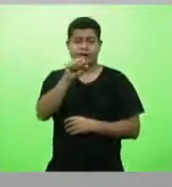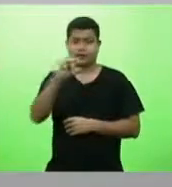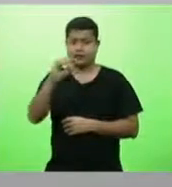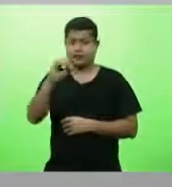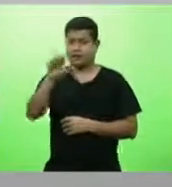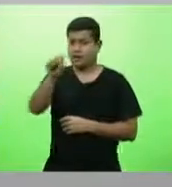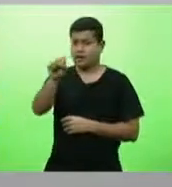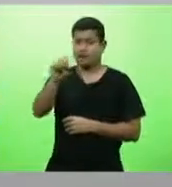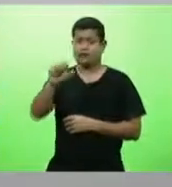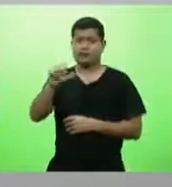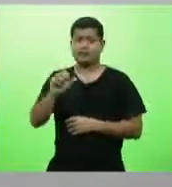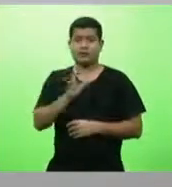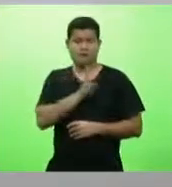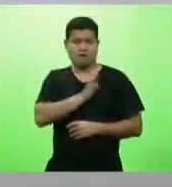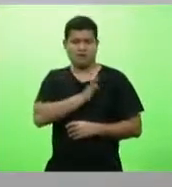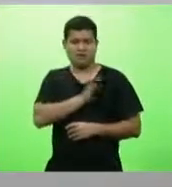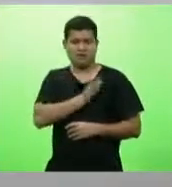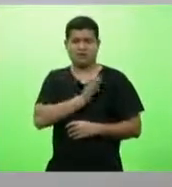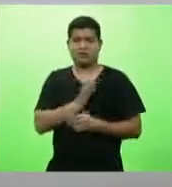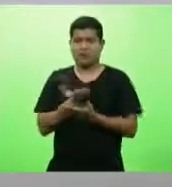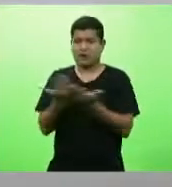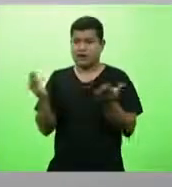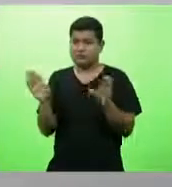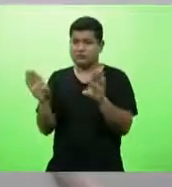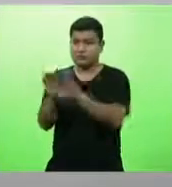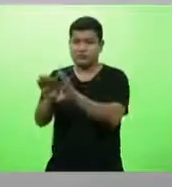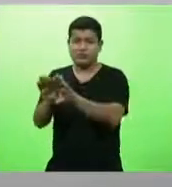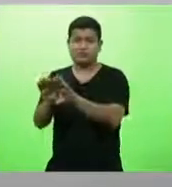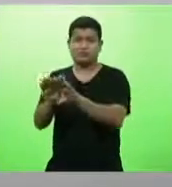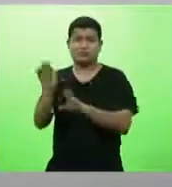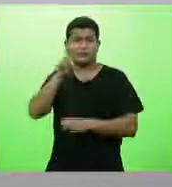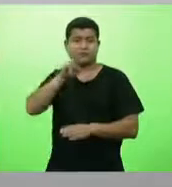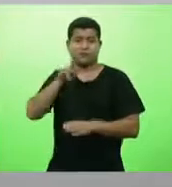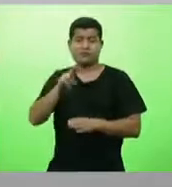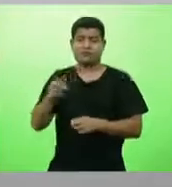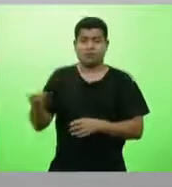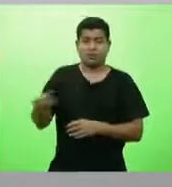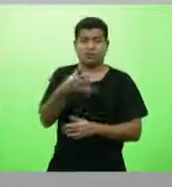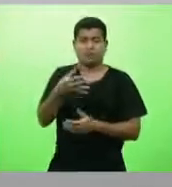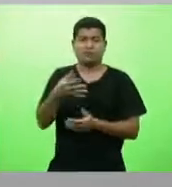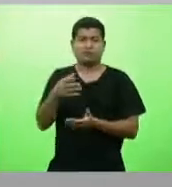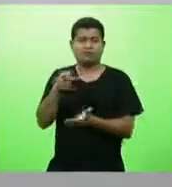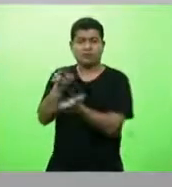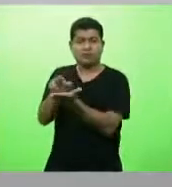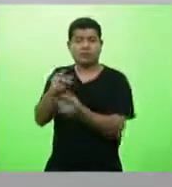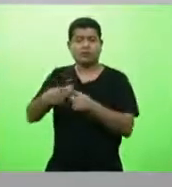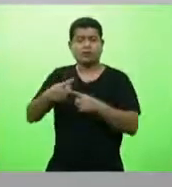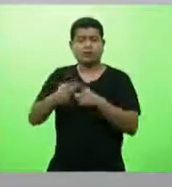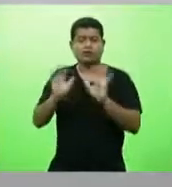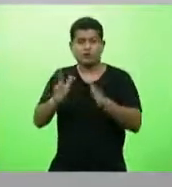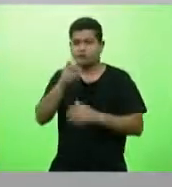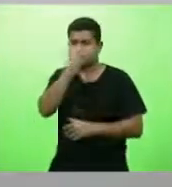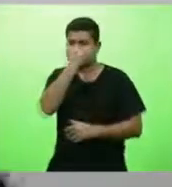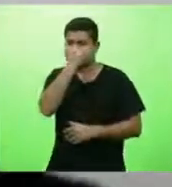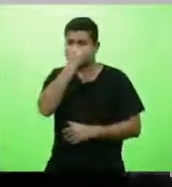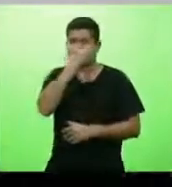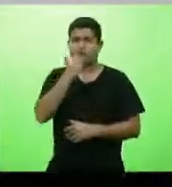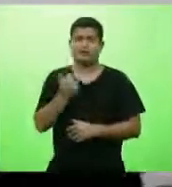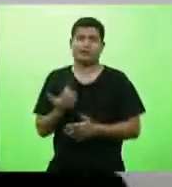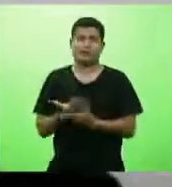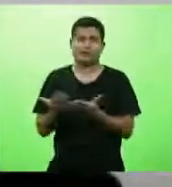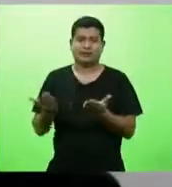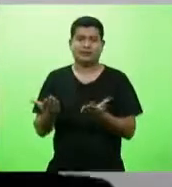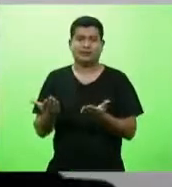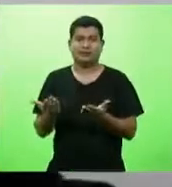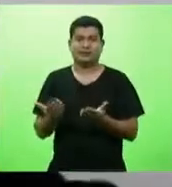Florianópolis fechou-se de serviço de pronto atendimento para novos pacientes por causa da lotação esgotada, hospital